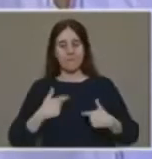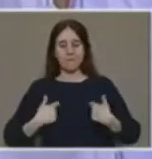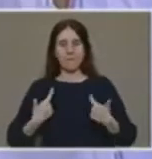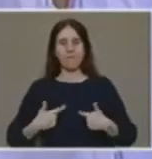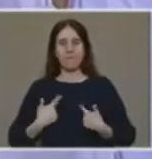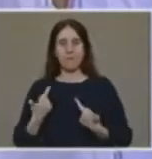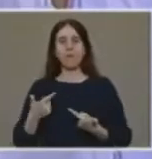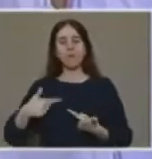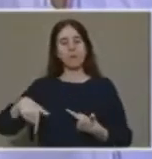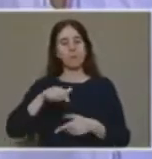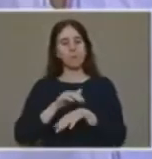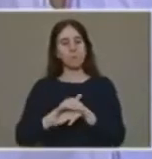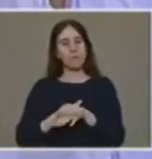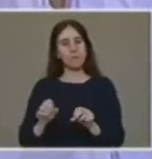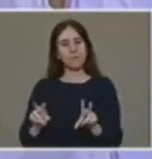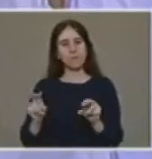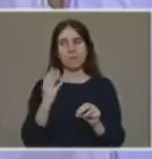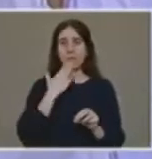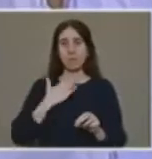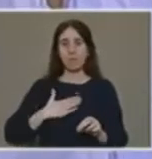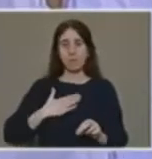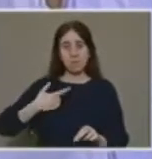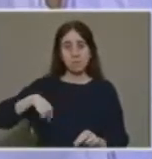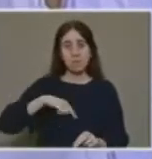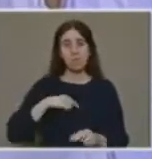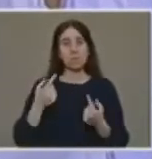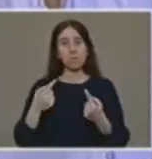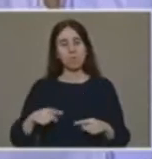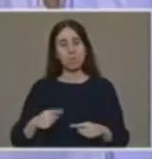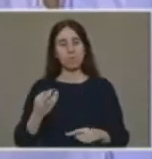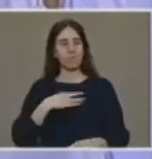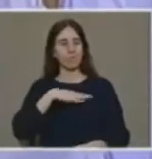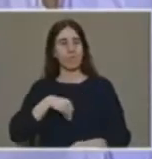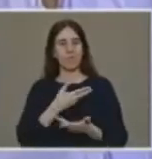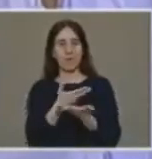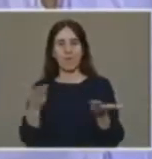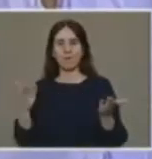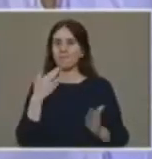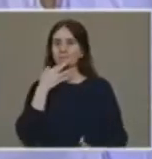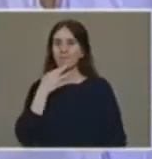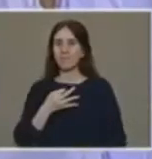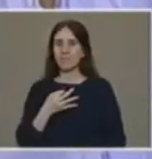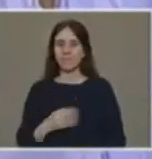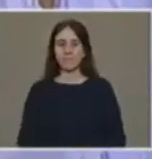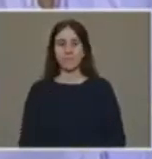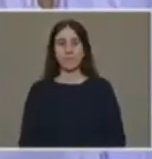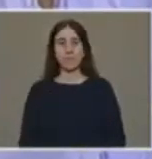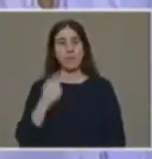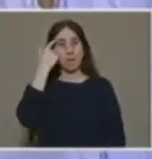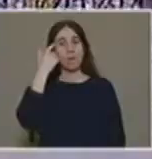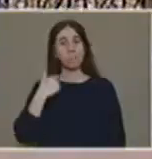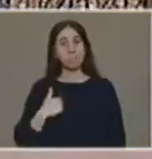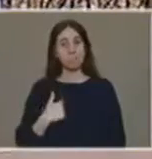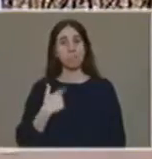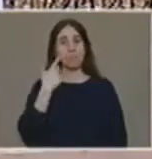nossos pecados, e não só pelos nossos, mas também pelos do mundo inteiro. E nós sabemos que o